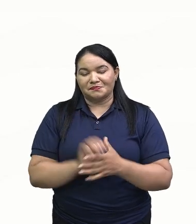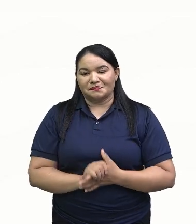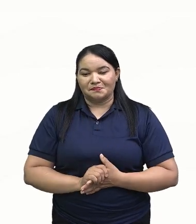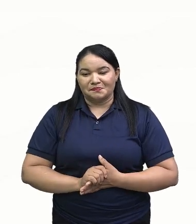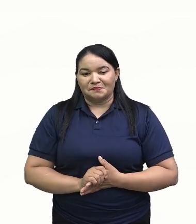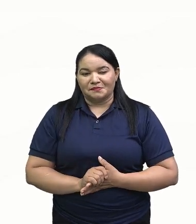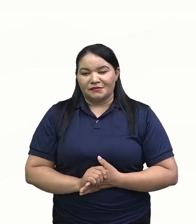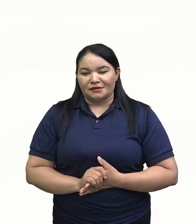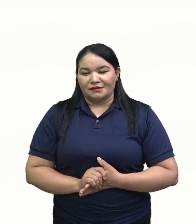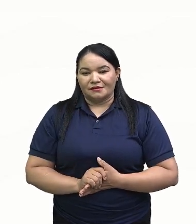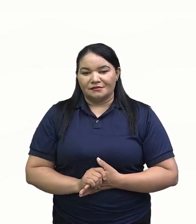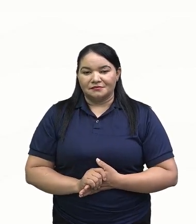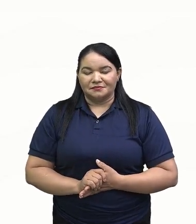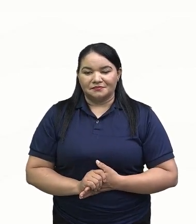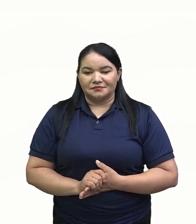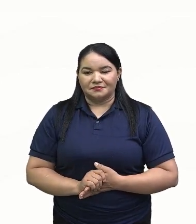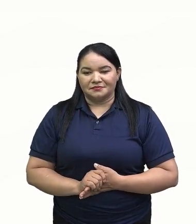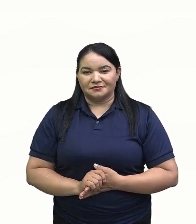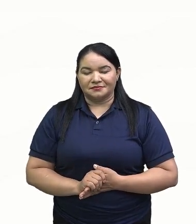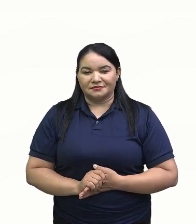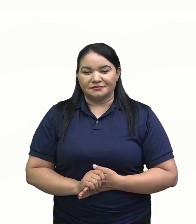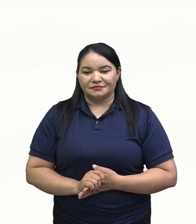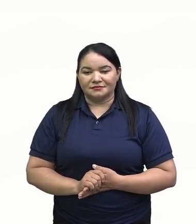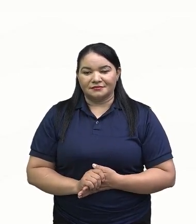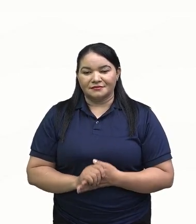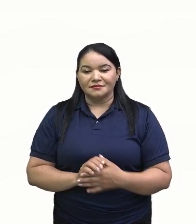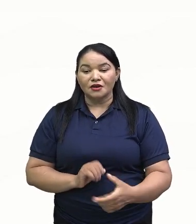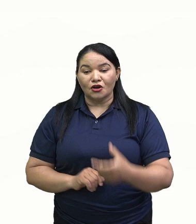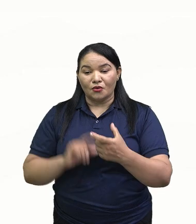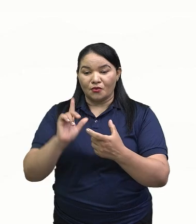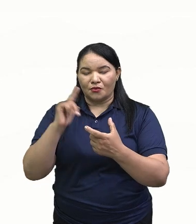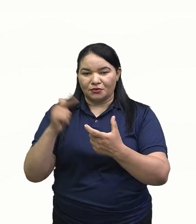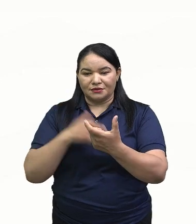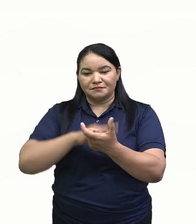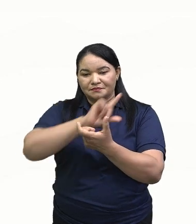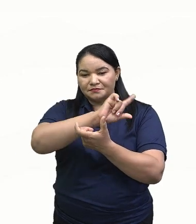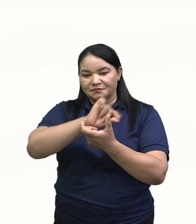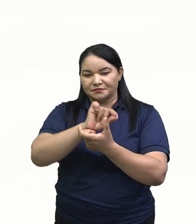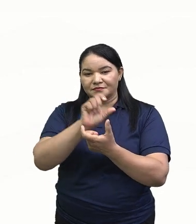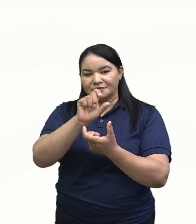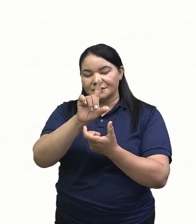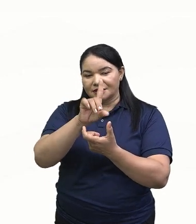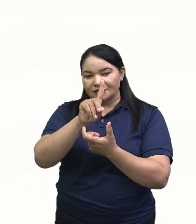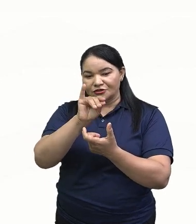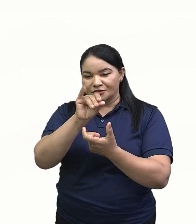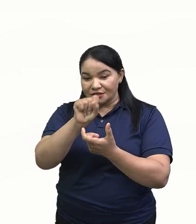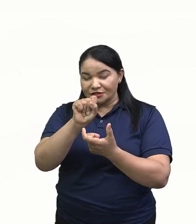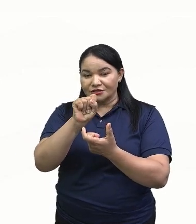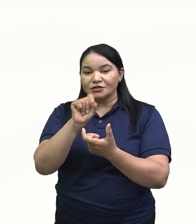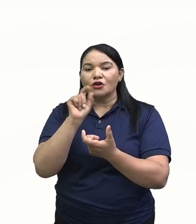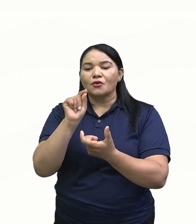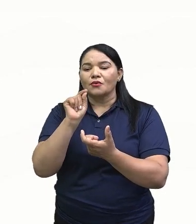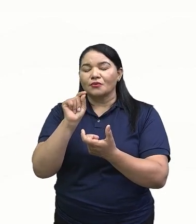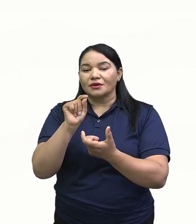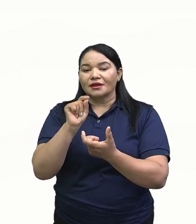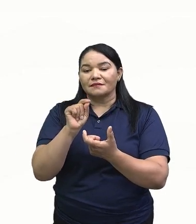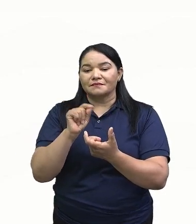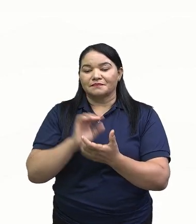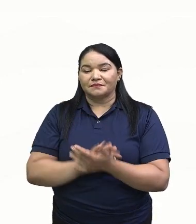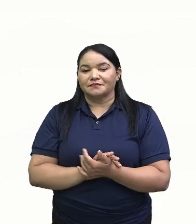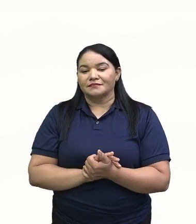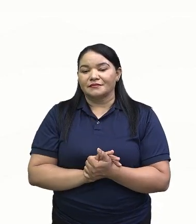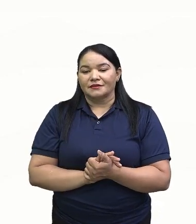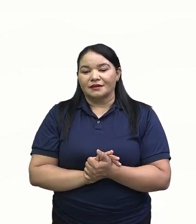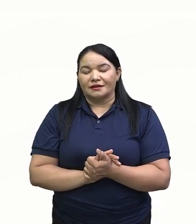restauração. Então, a palavra disforma significa que esse dis está dizendo que ele